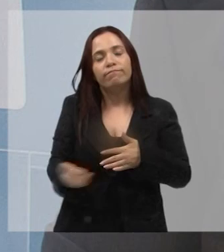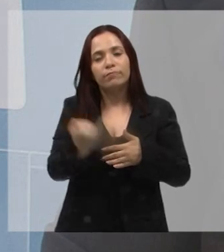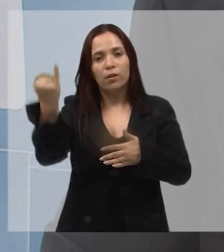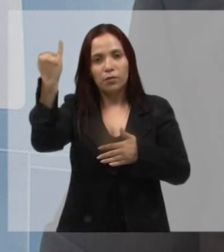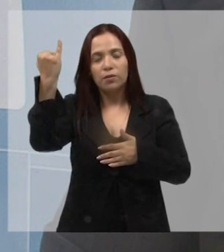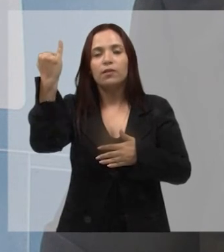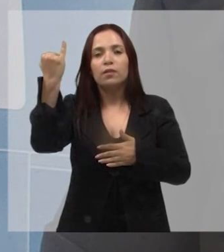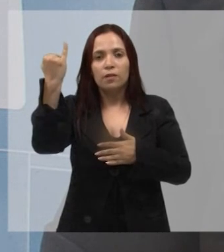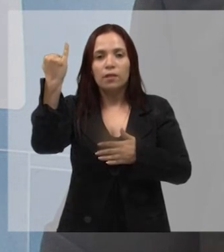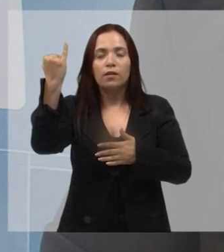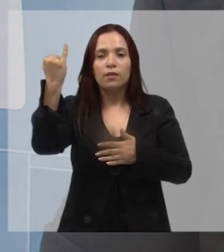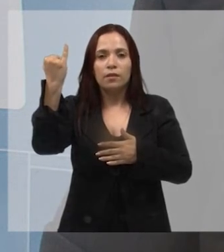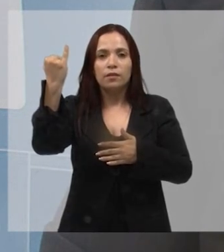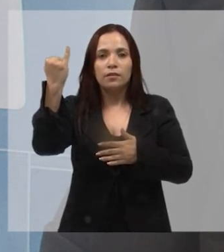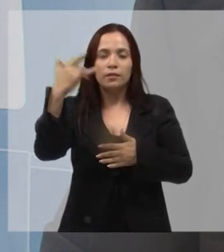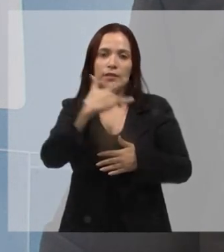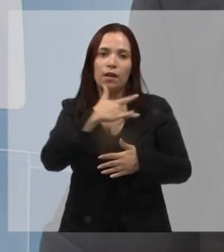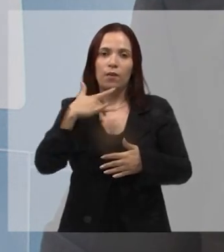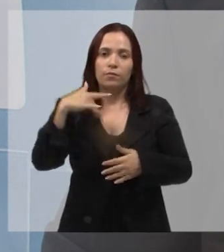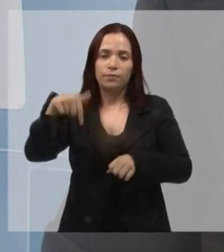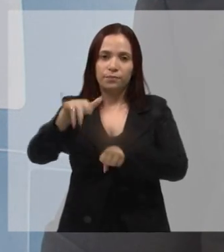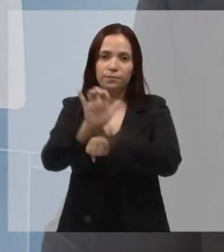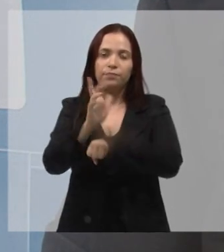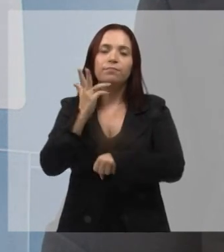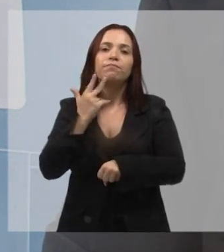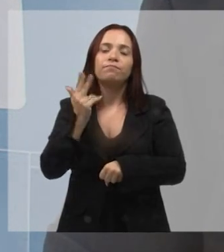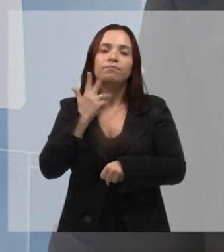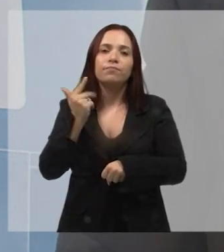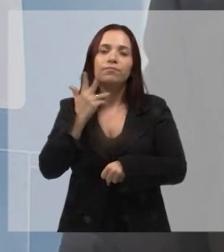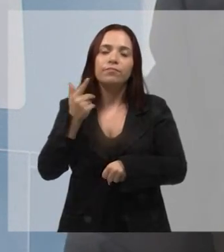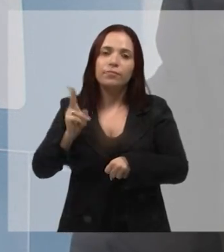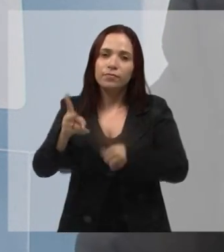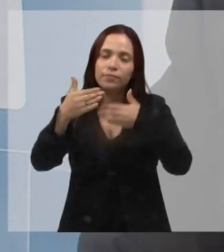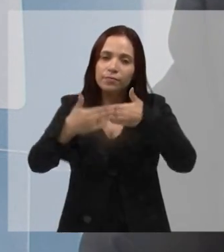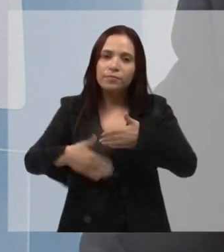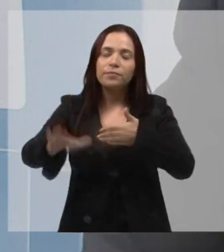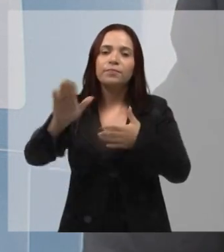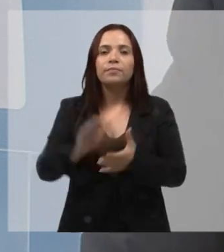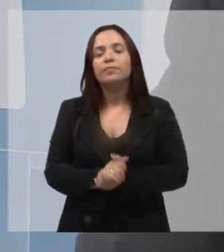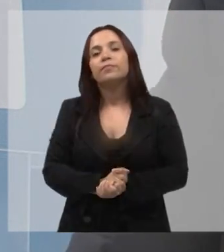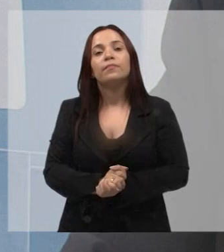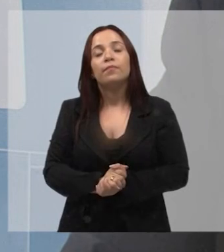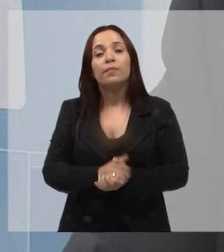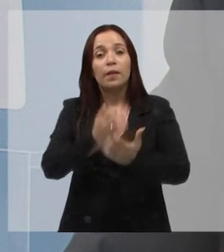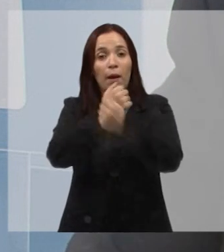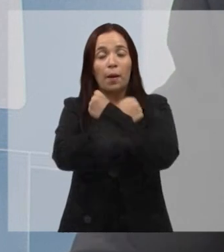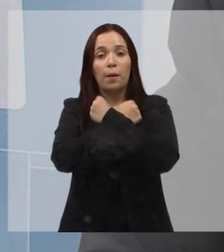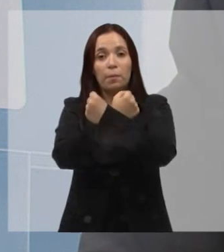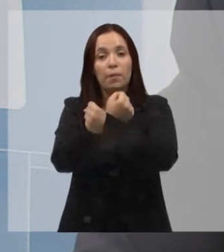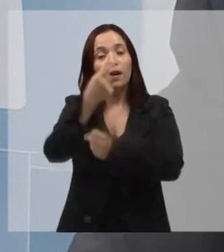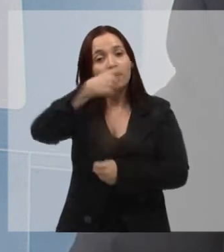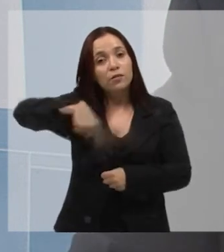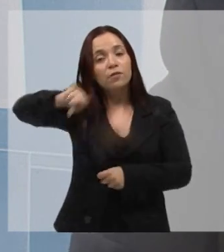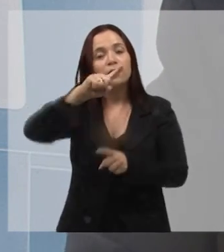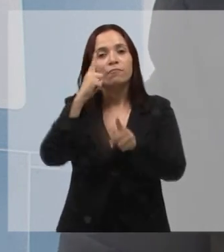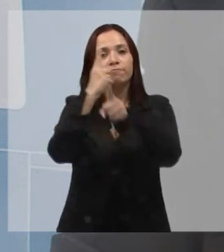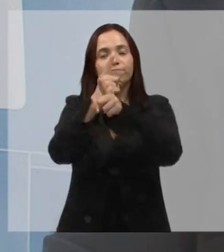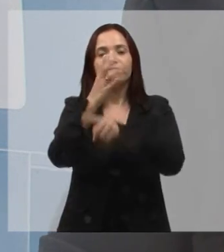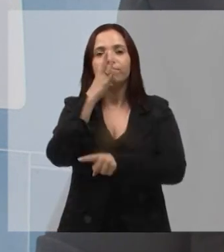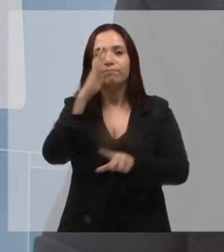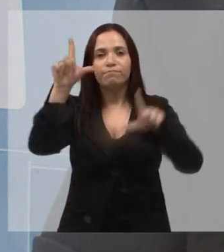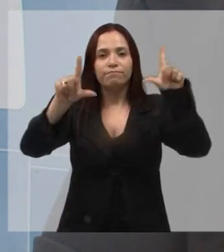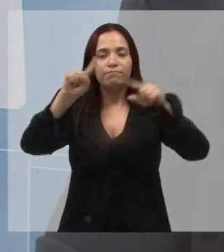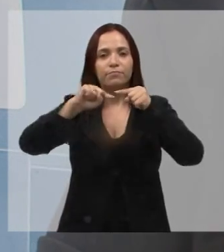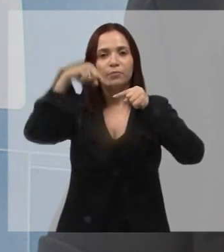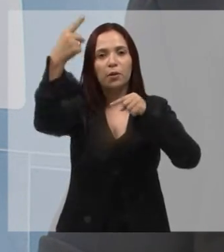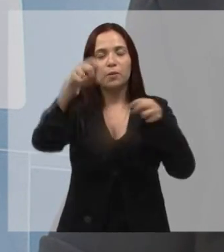importantíssima para a saúde do estado do Ceará. Quanto mais enfermeiro, melhor. Luiz, um abraço a você, assinante. A gente